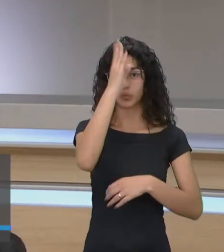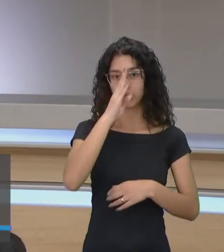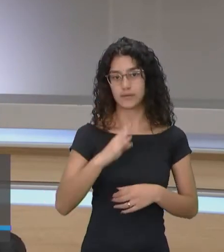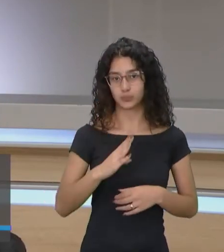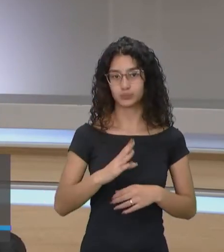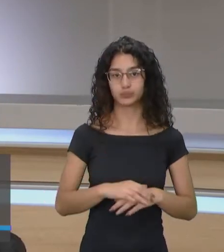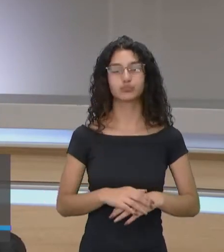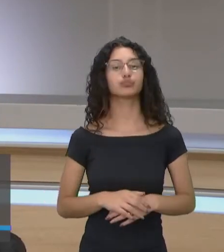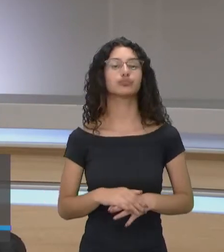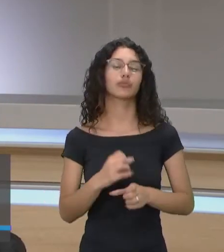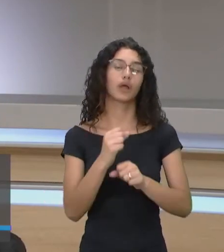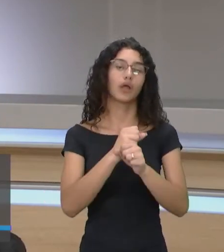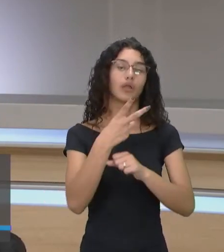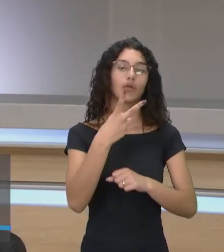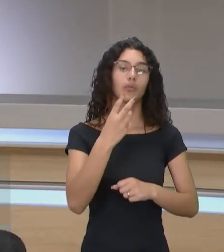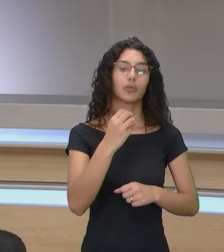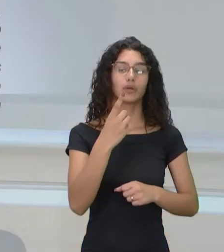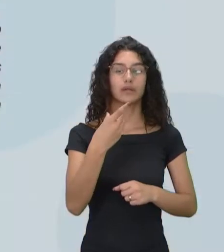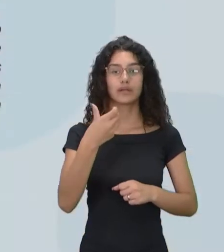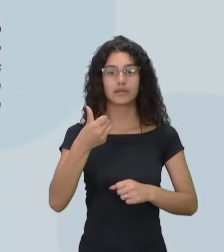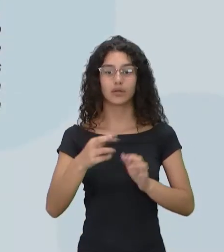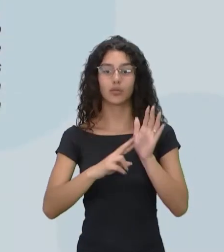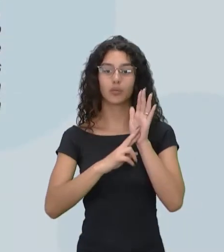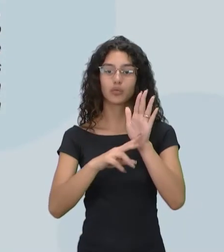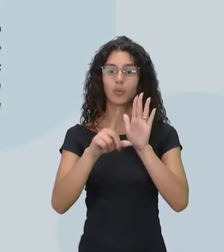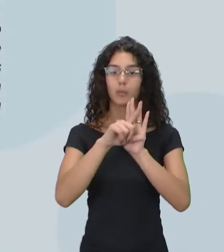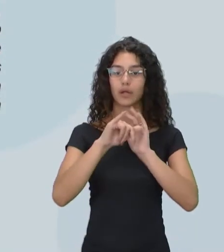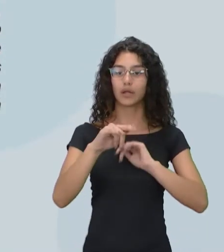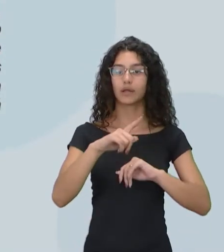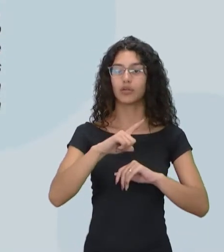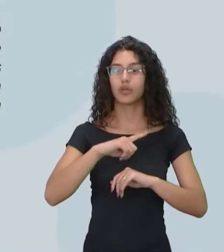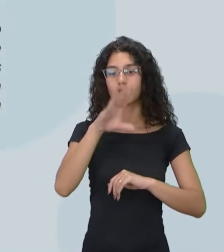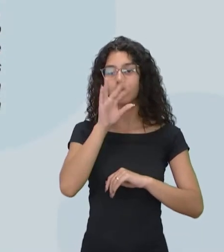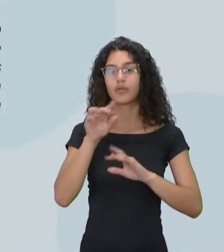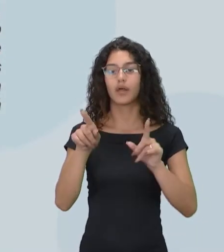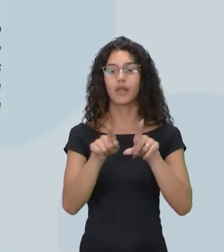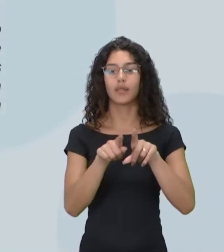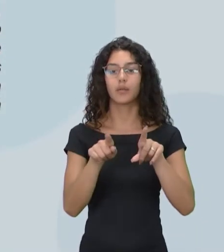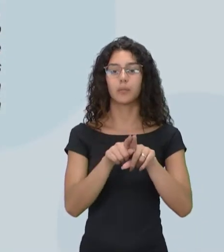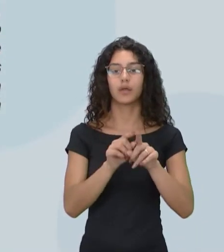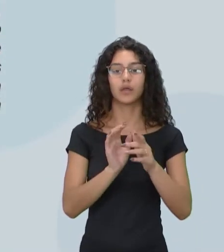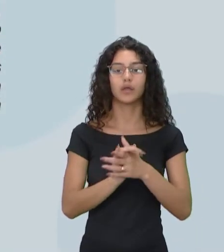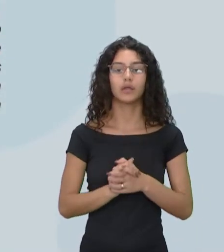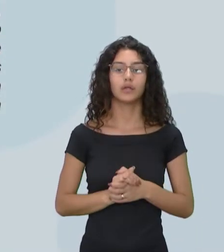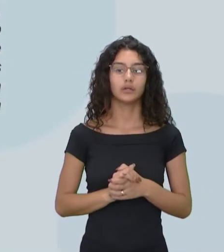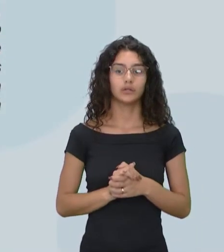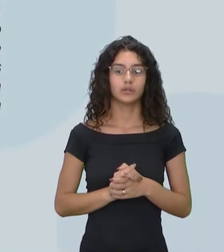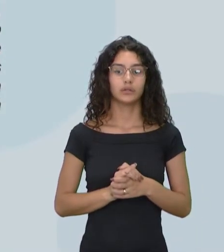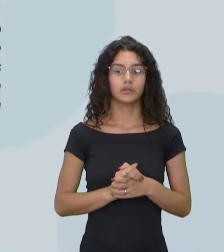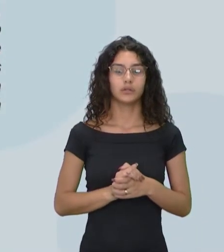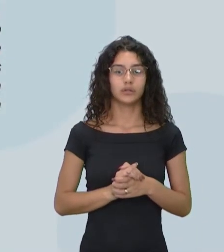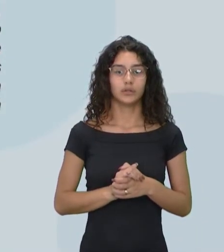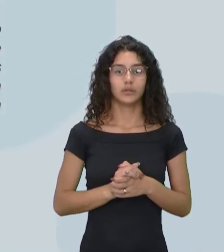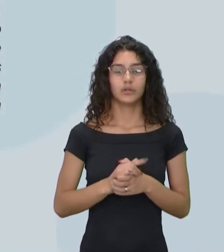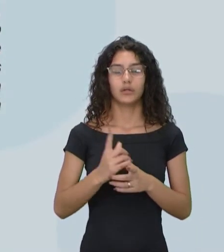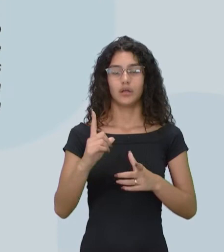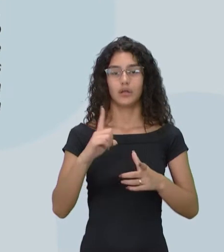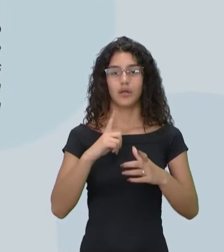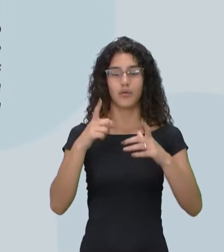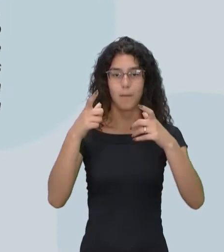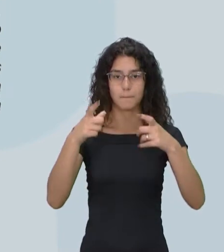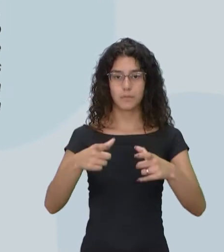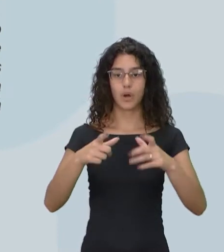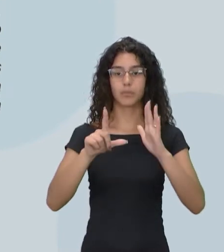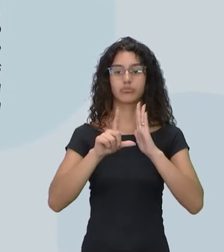Brasil, né? E em 2016 a gente trouxe ali uma lei que ela vai falar sobre as faixas, né? E isso são